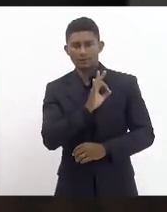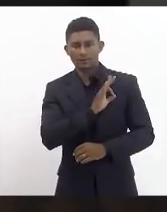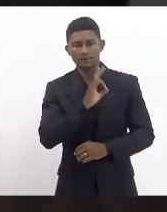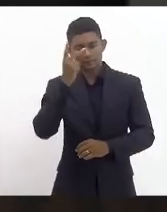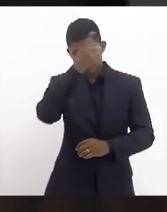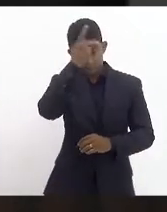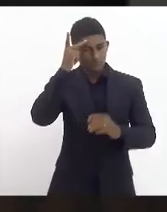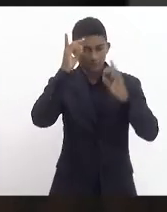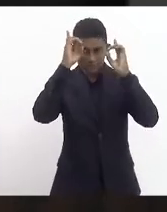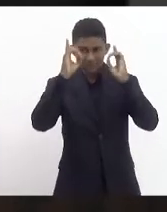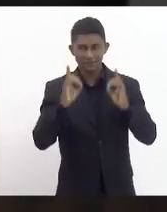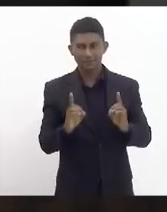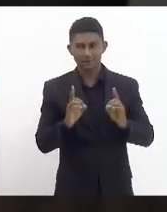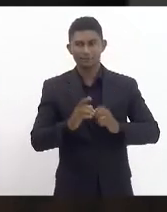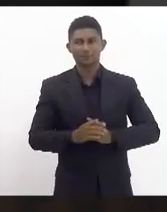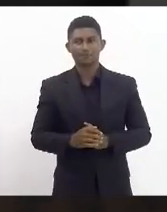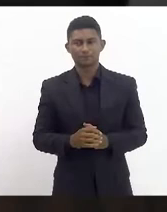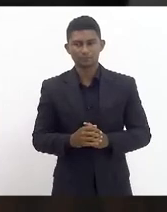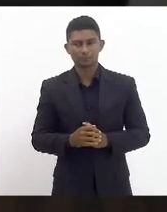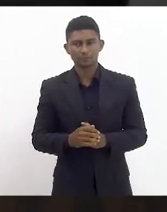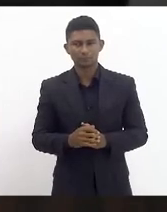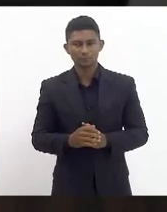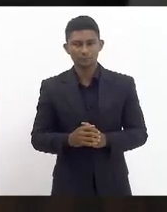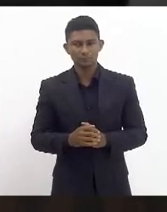com deficiência...